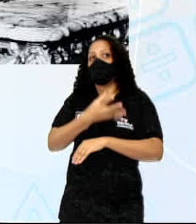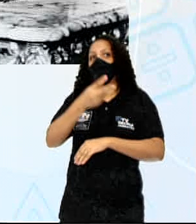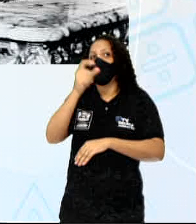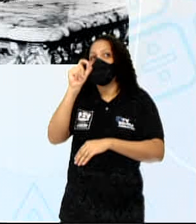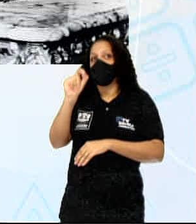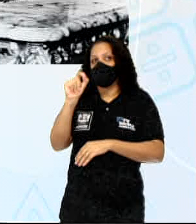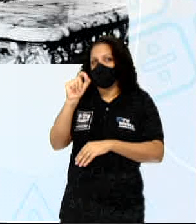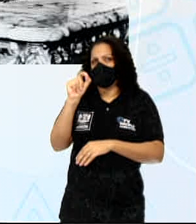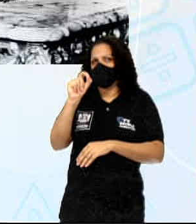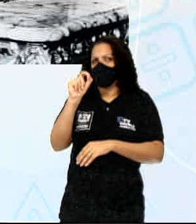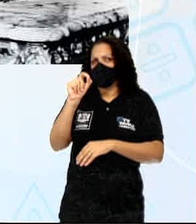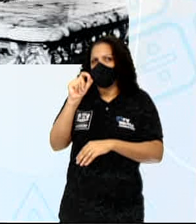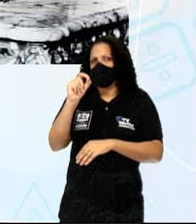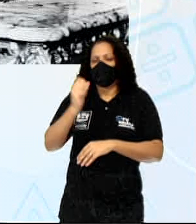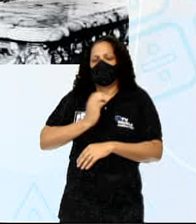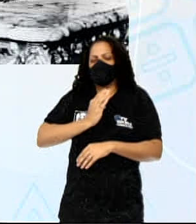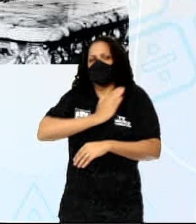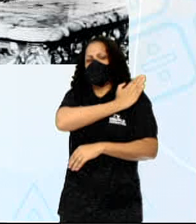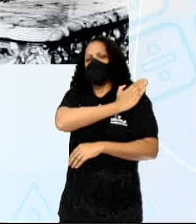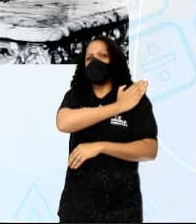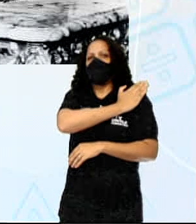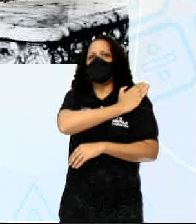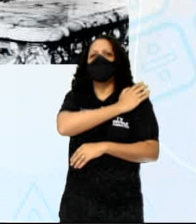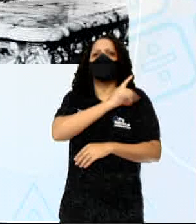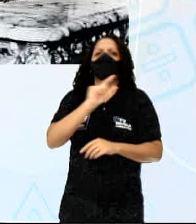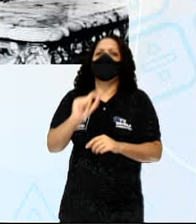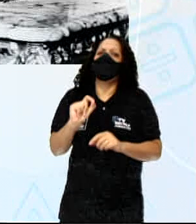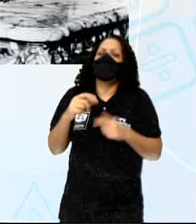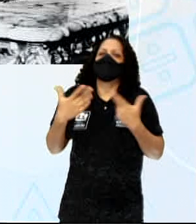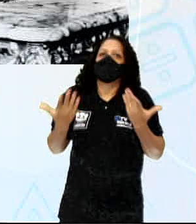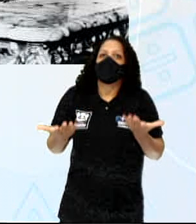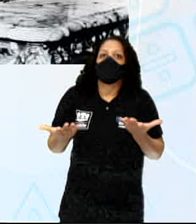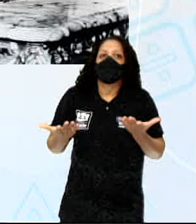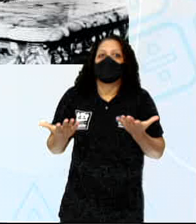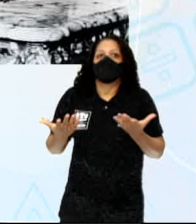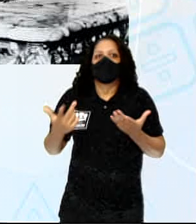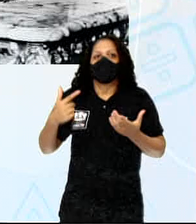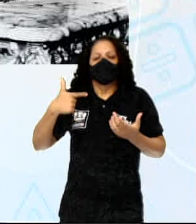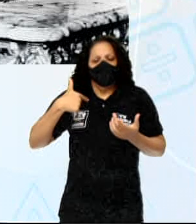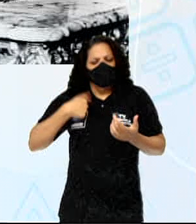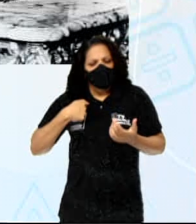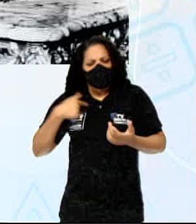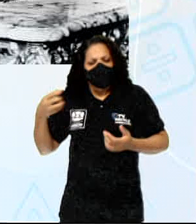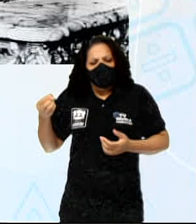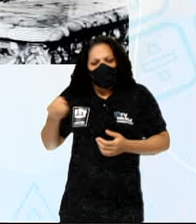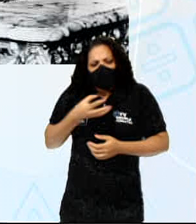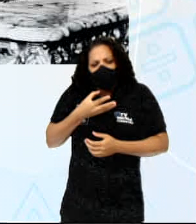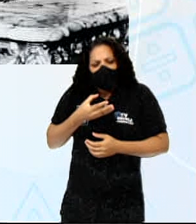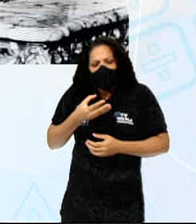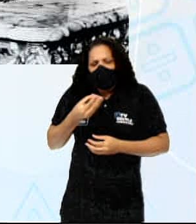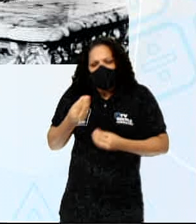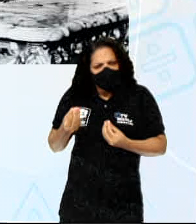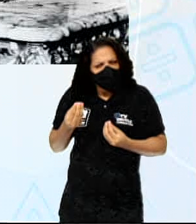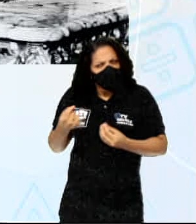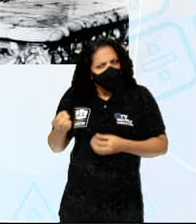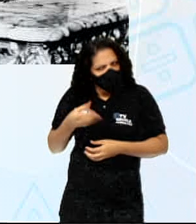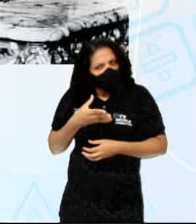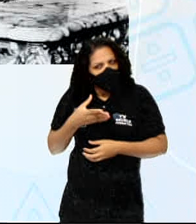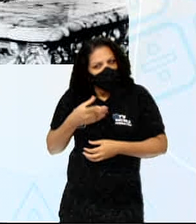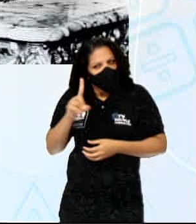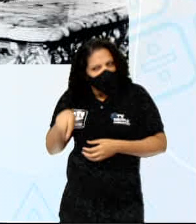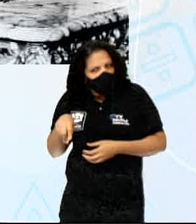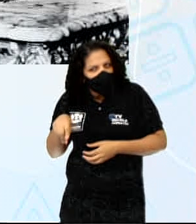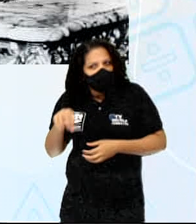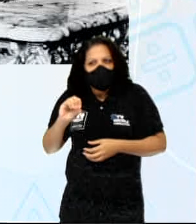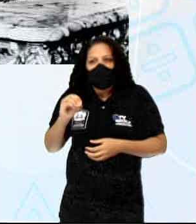nova configuração do Estado, que Vargas chamava de novo, será que seria novo mesmo? Ou será que o Estado